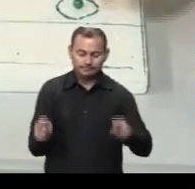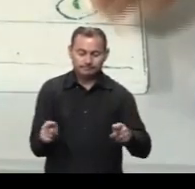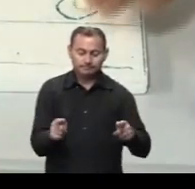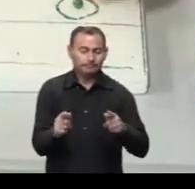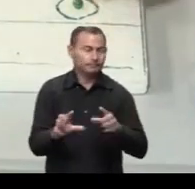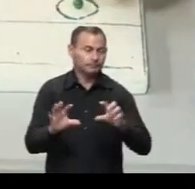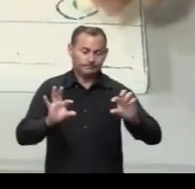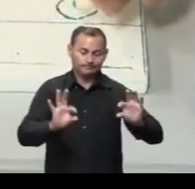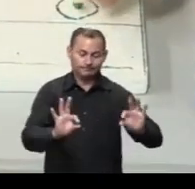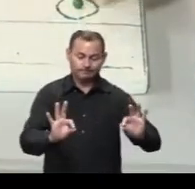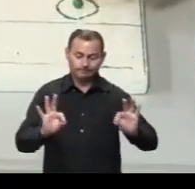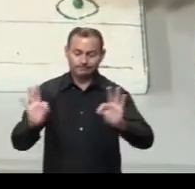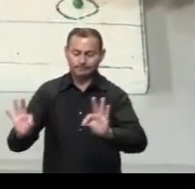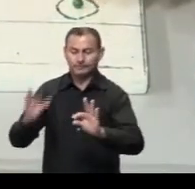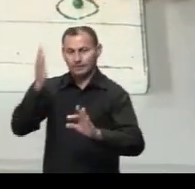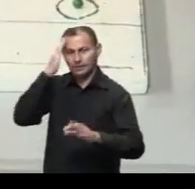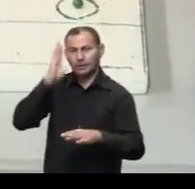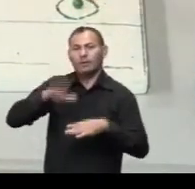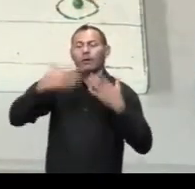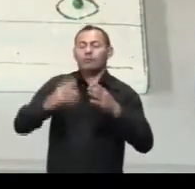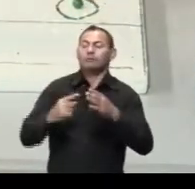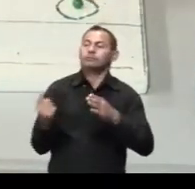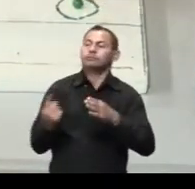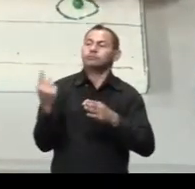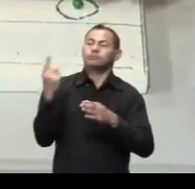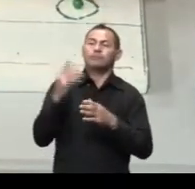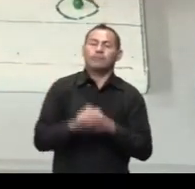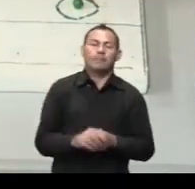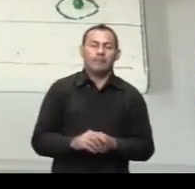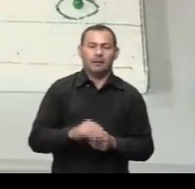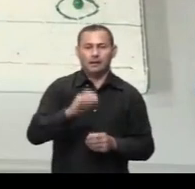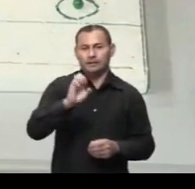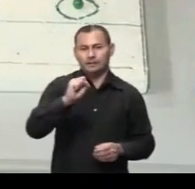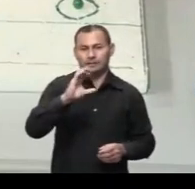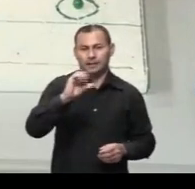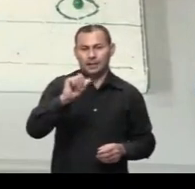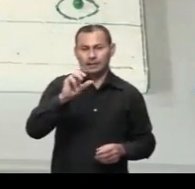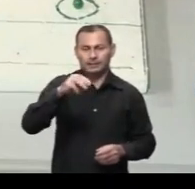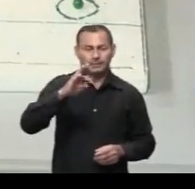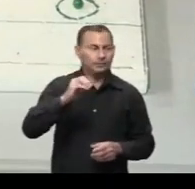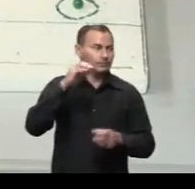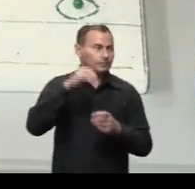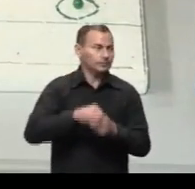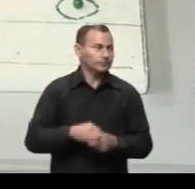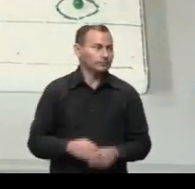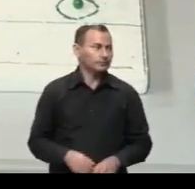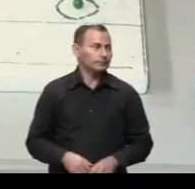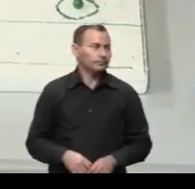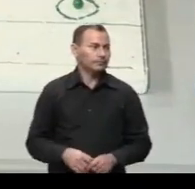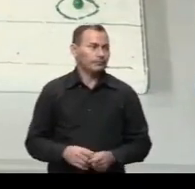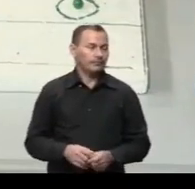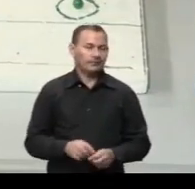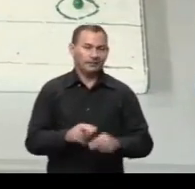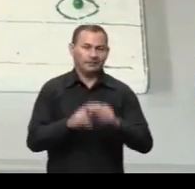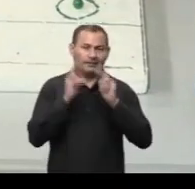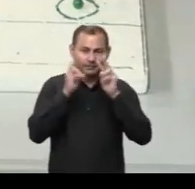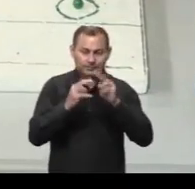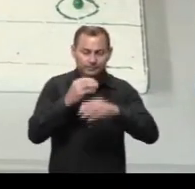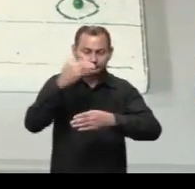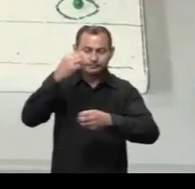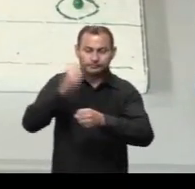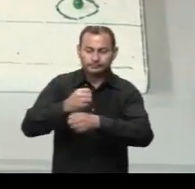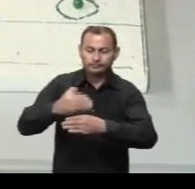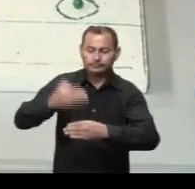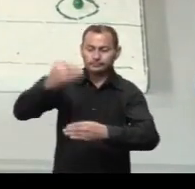saber qual é a altura desse meu ponto, então eu vou pegar meu escalímetro e vou colocar aqui, ó, da parede